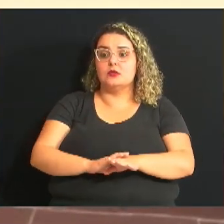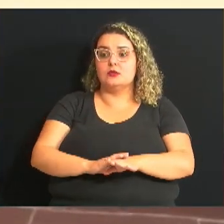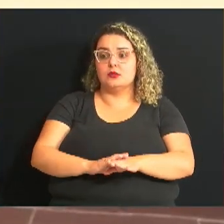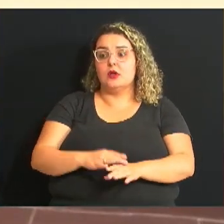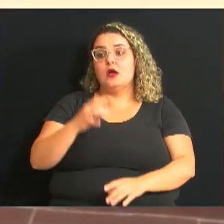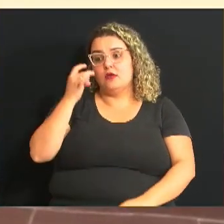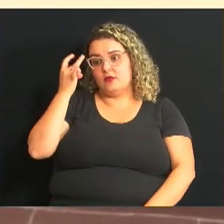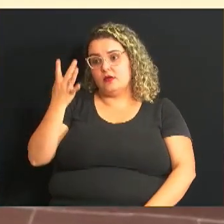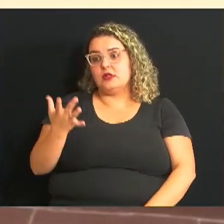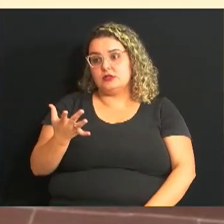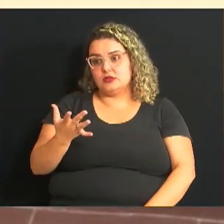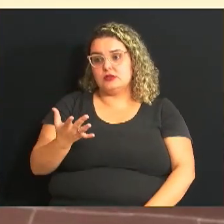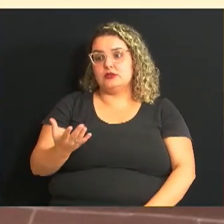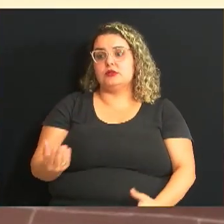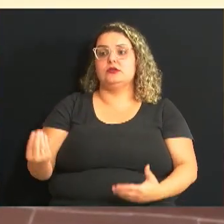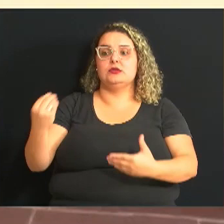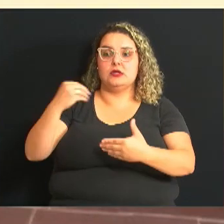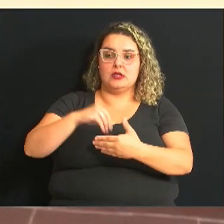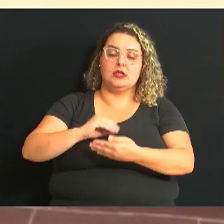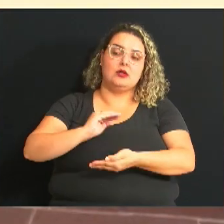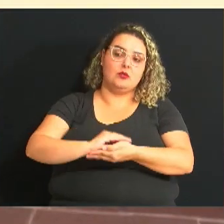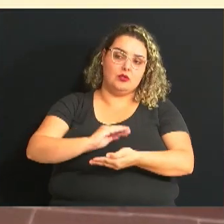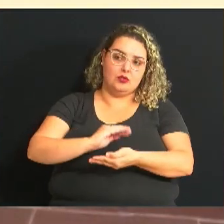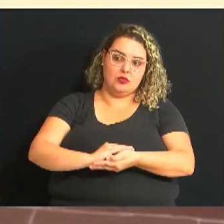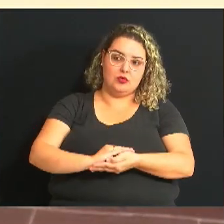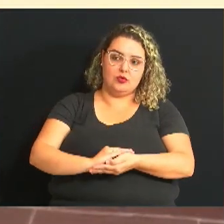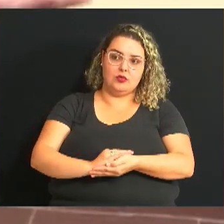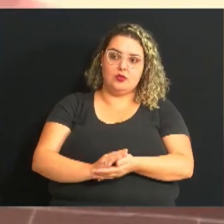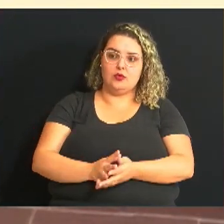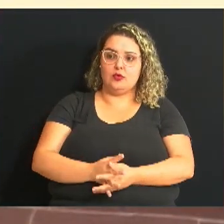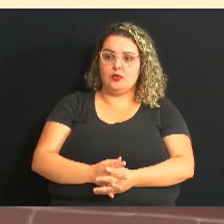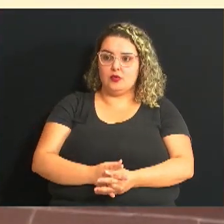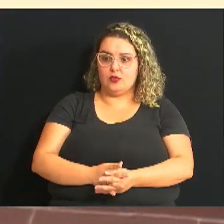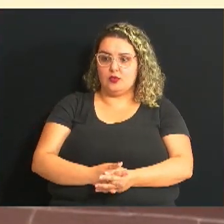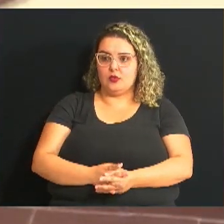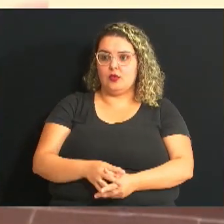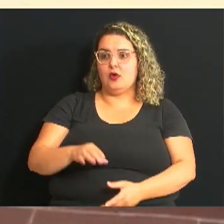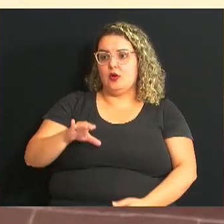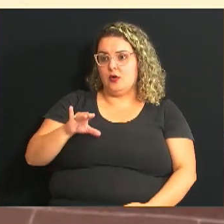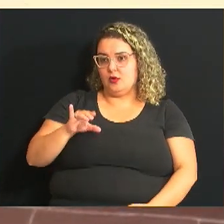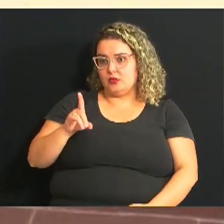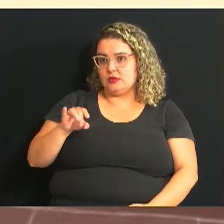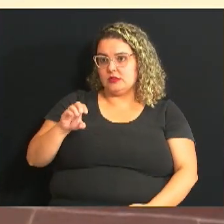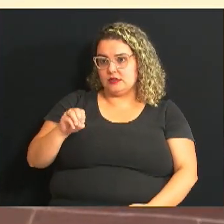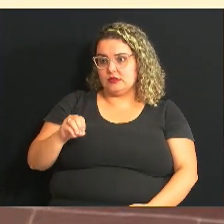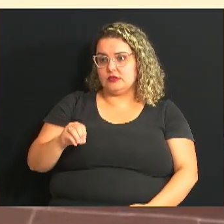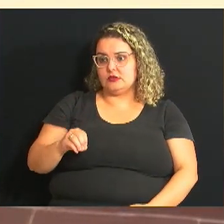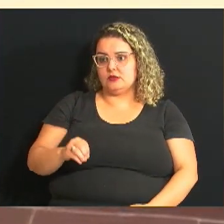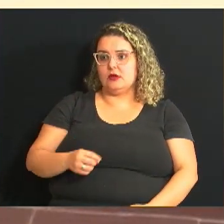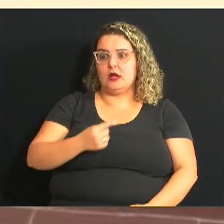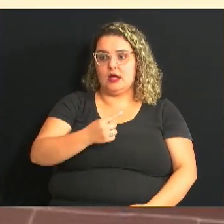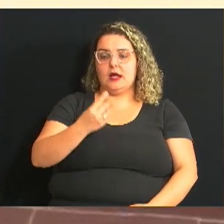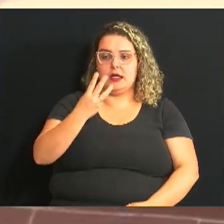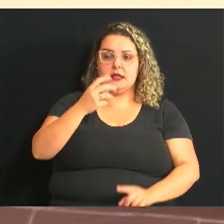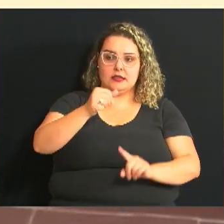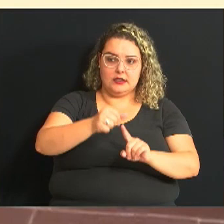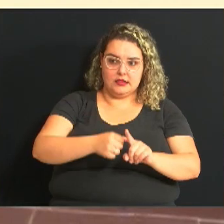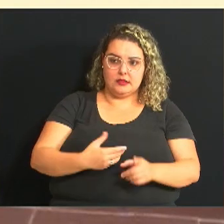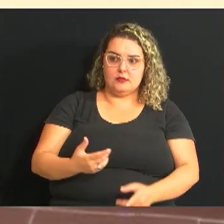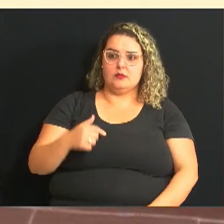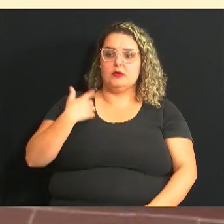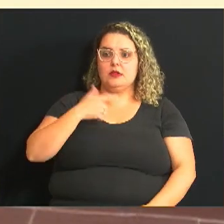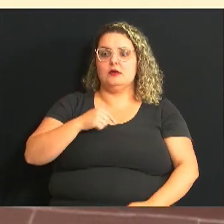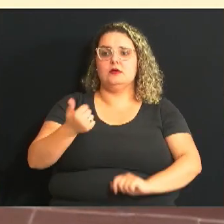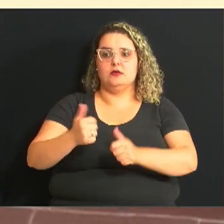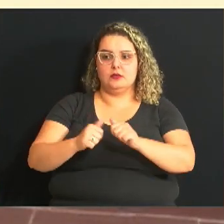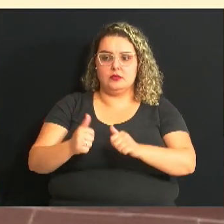facilmente, entra para o fundo, né? O Cido passa trimestralmente para a gente